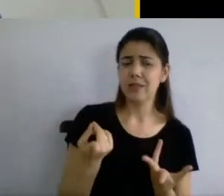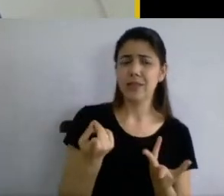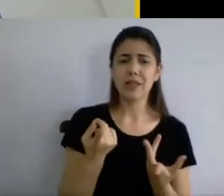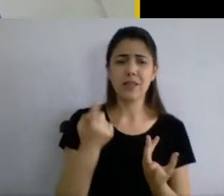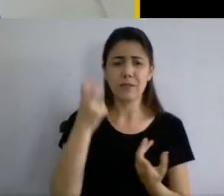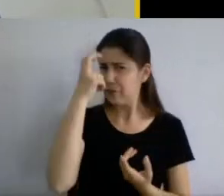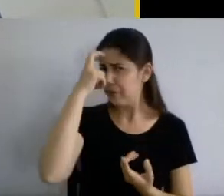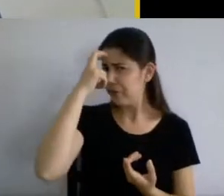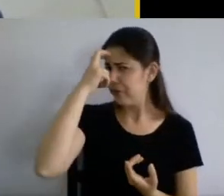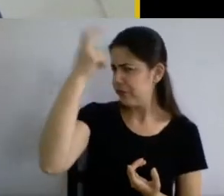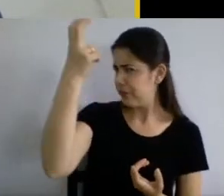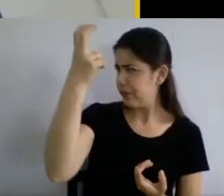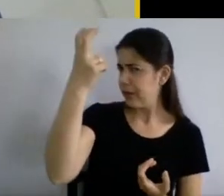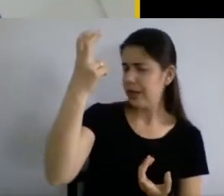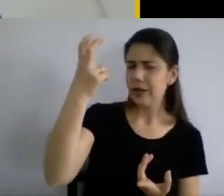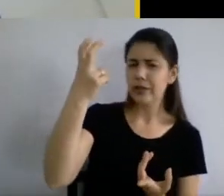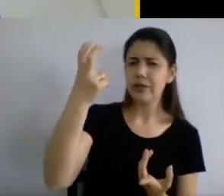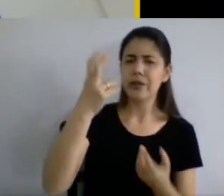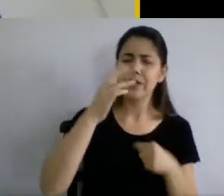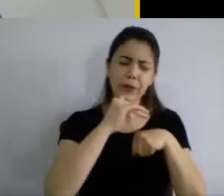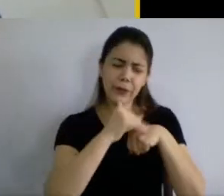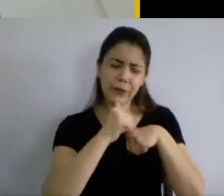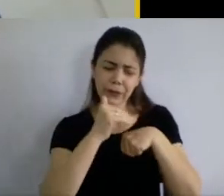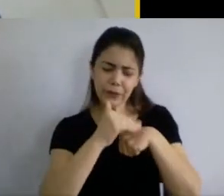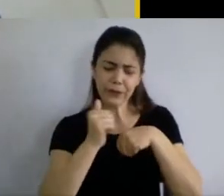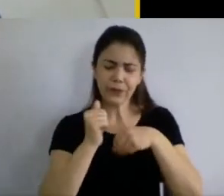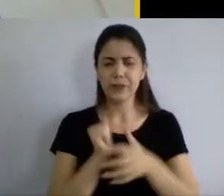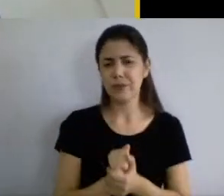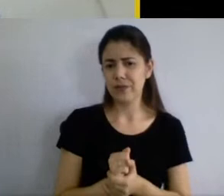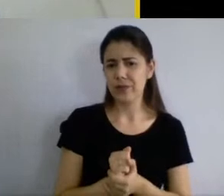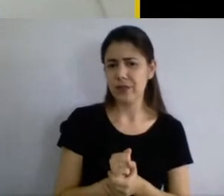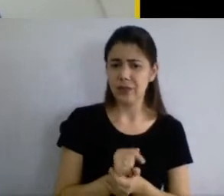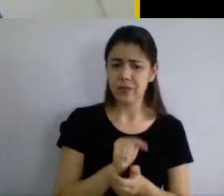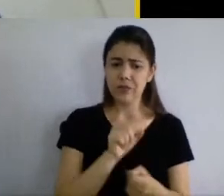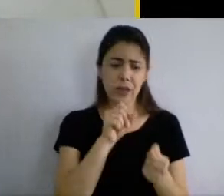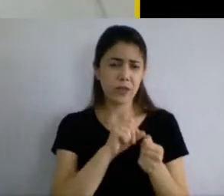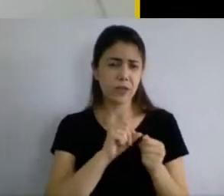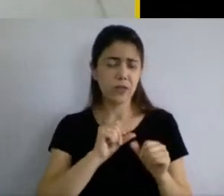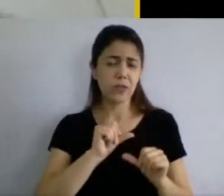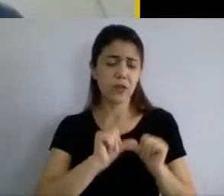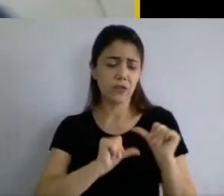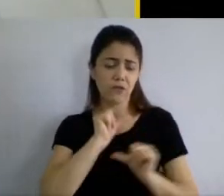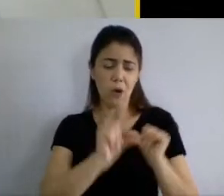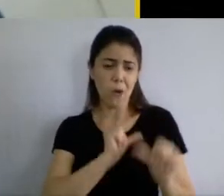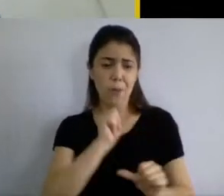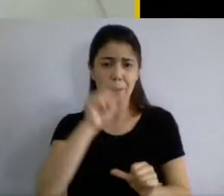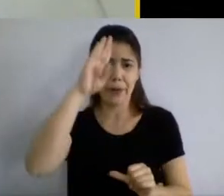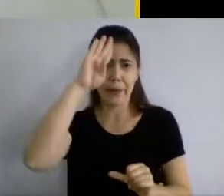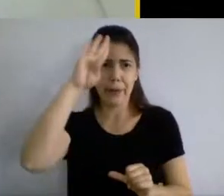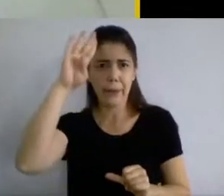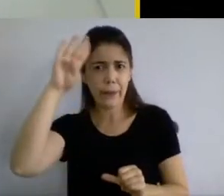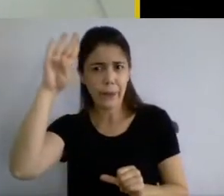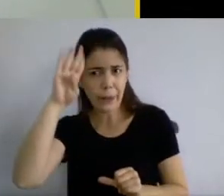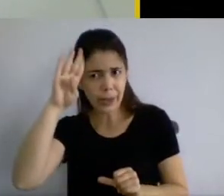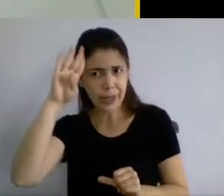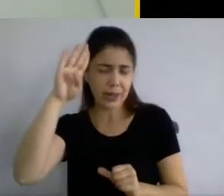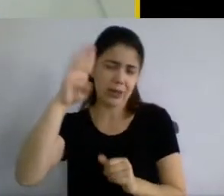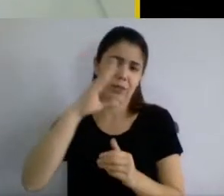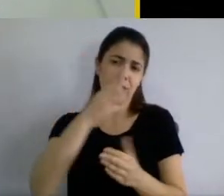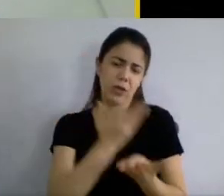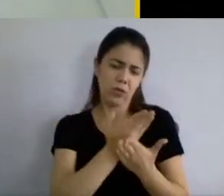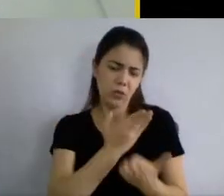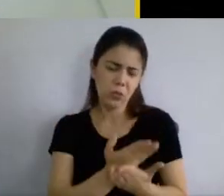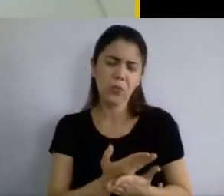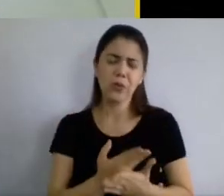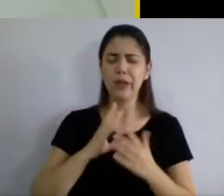generosa e gentil, que faz da academia um lugar menos inóspito. Então eu passo a palavra ao professor Hansen.